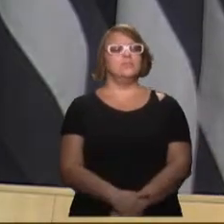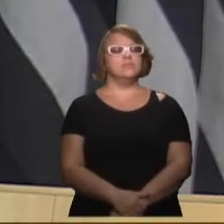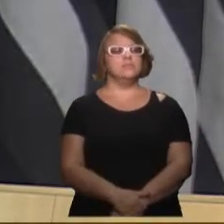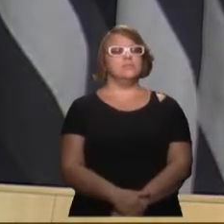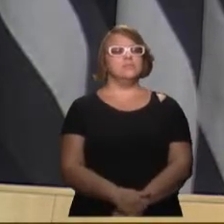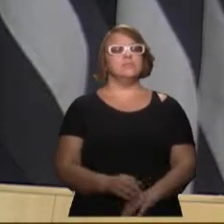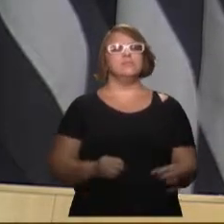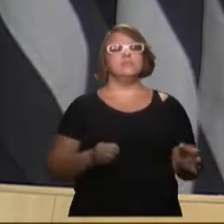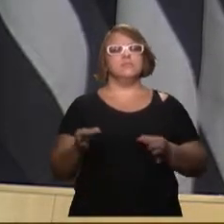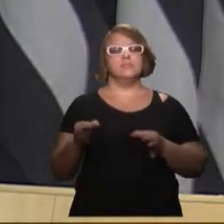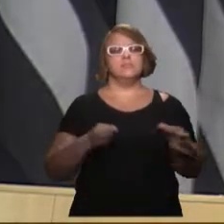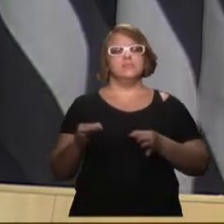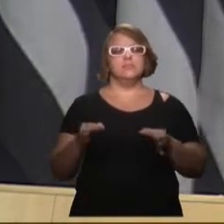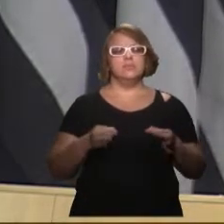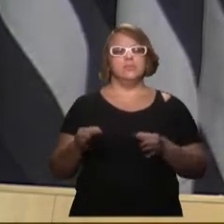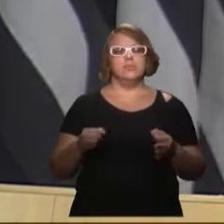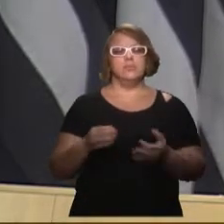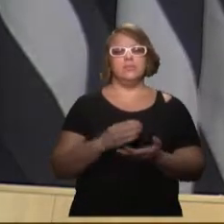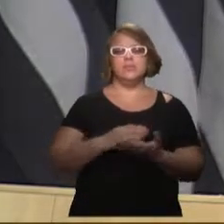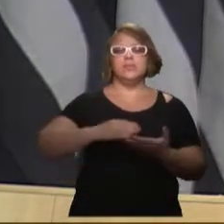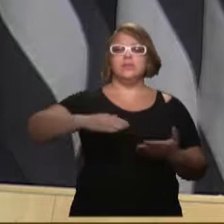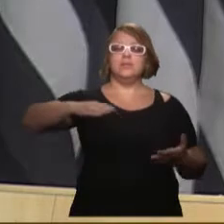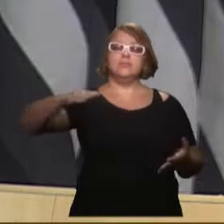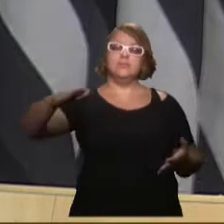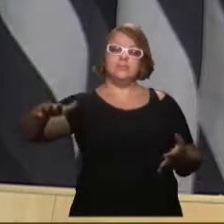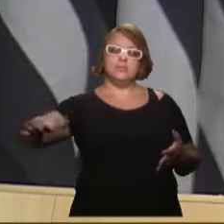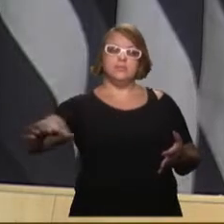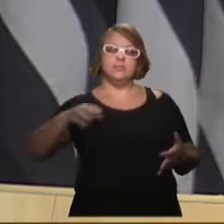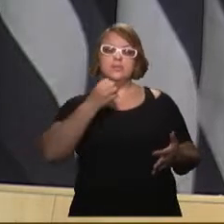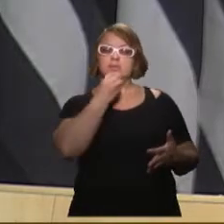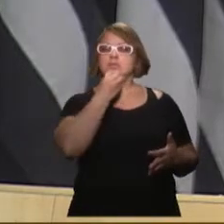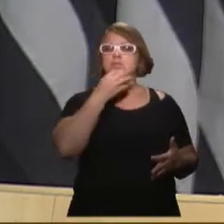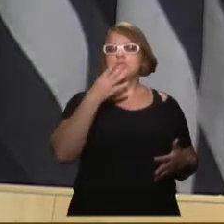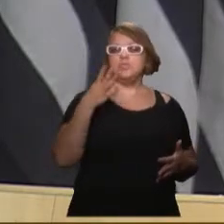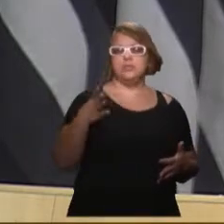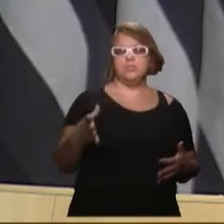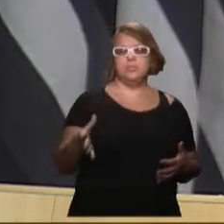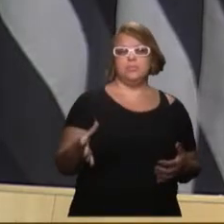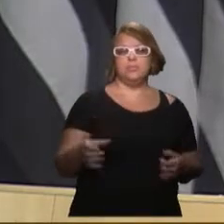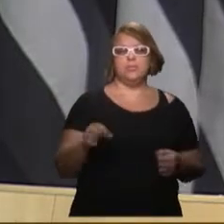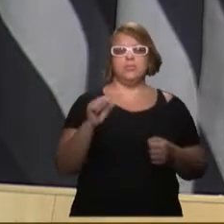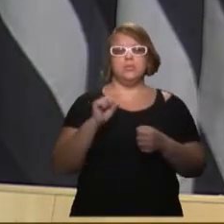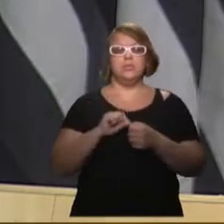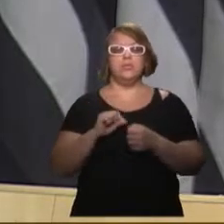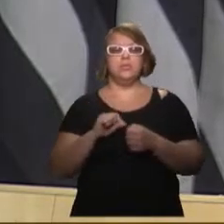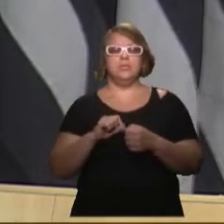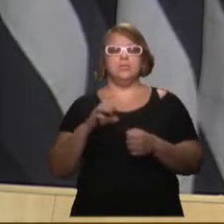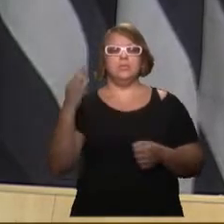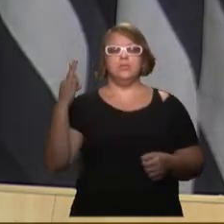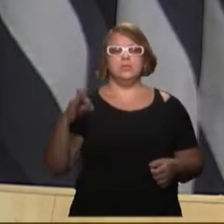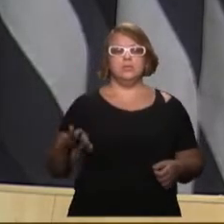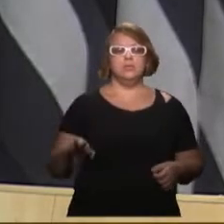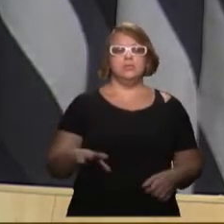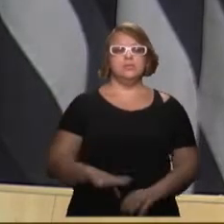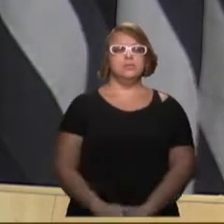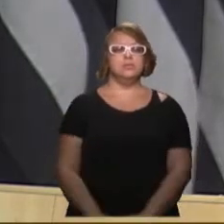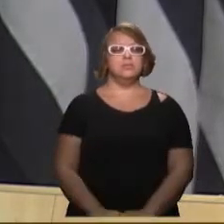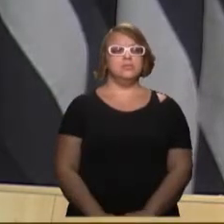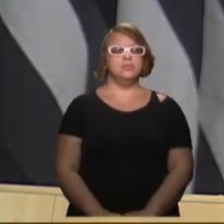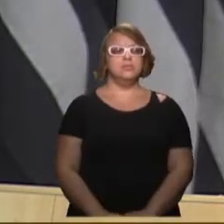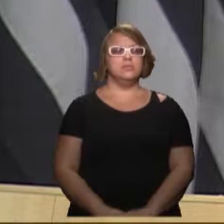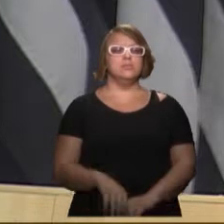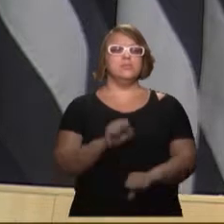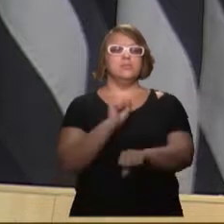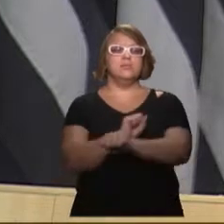o projeto prospere, que venha entrar em vigor. E, enfim,